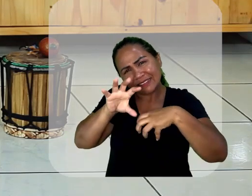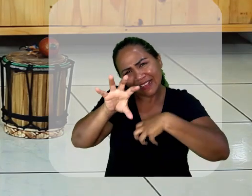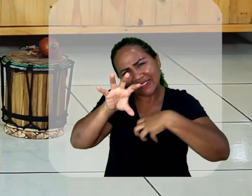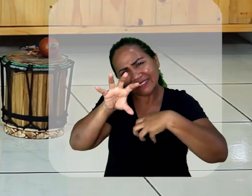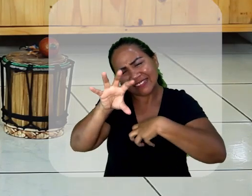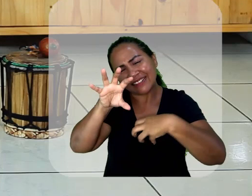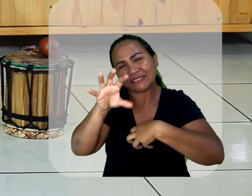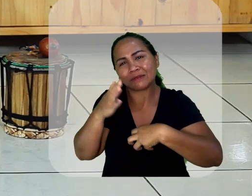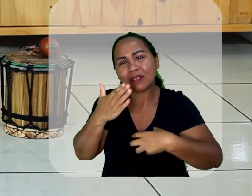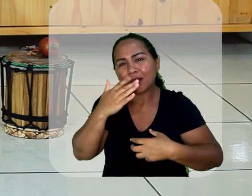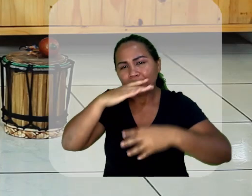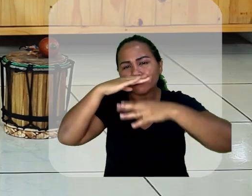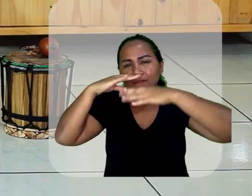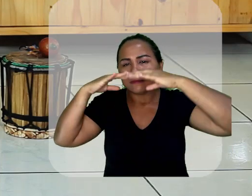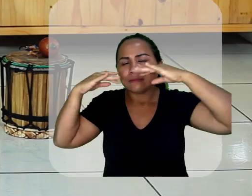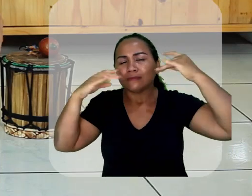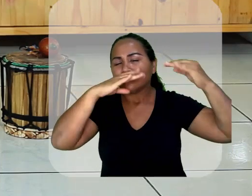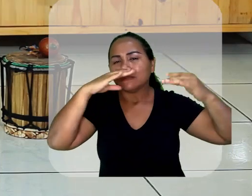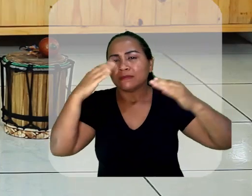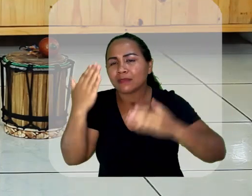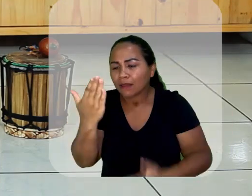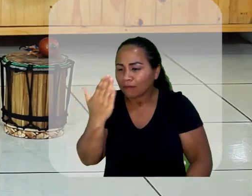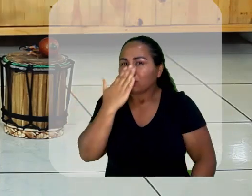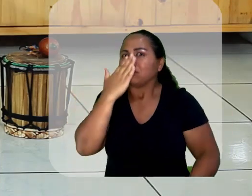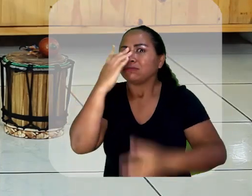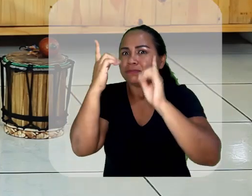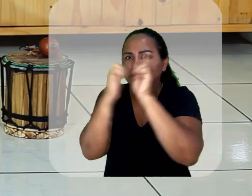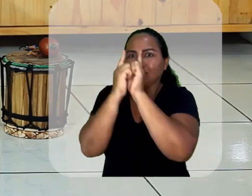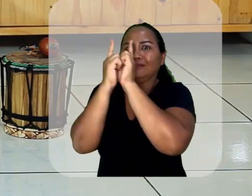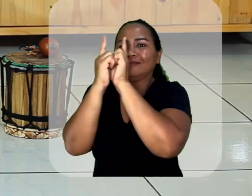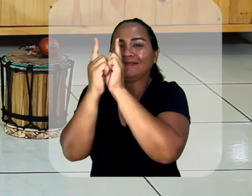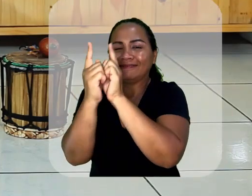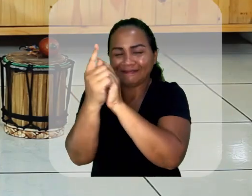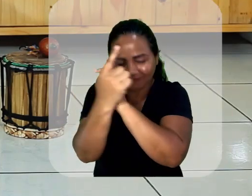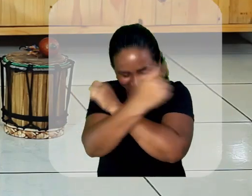bote nariz com nariz e torne a me afagar.